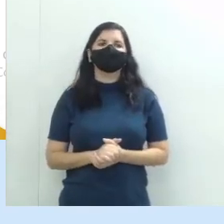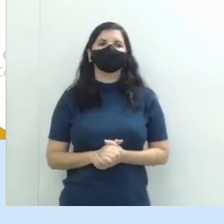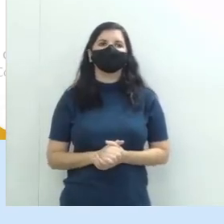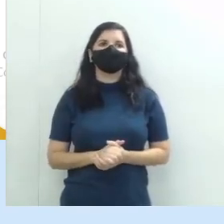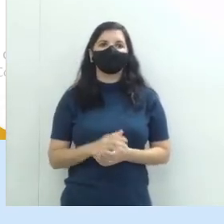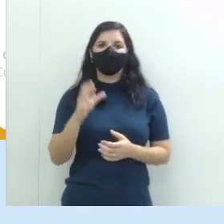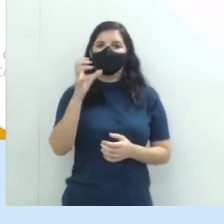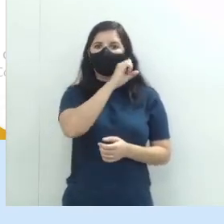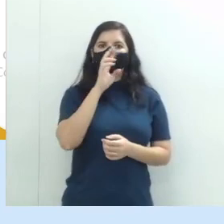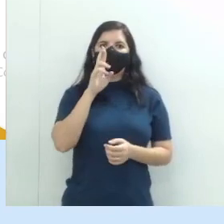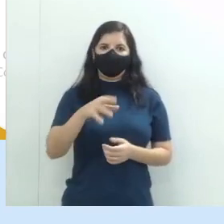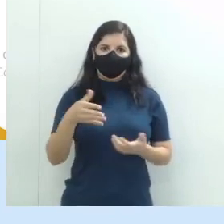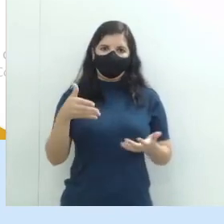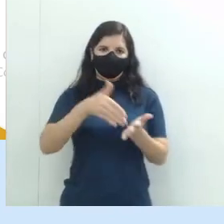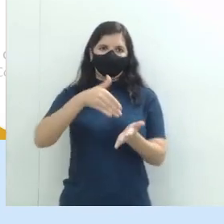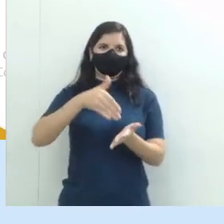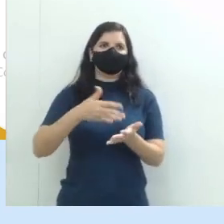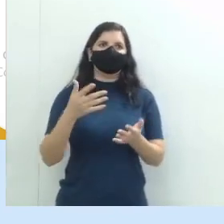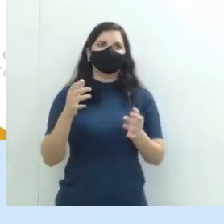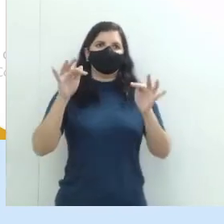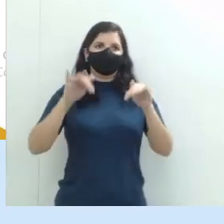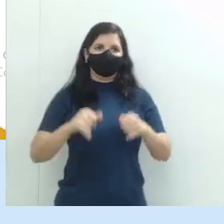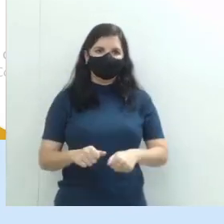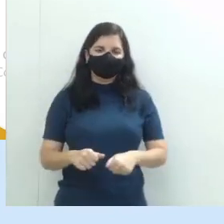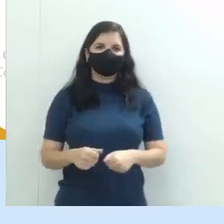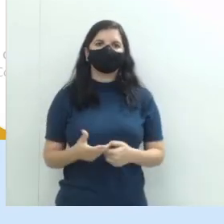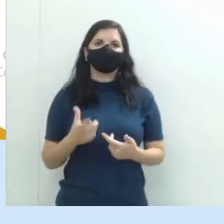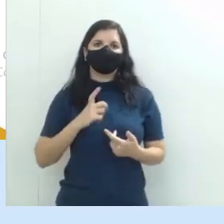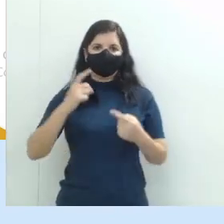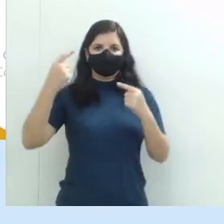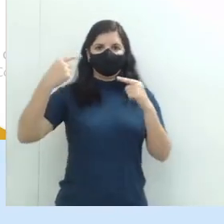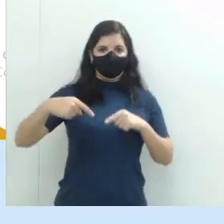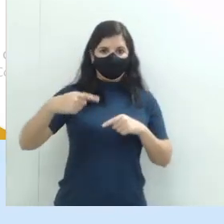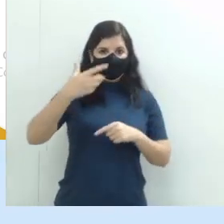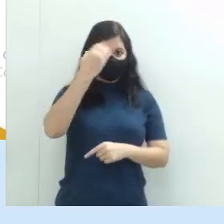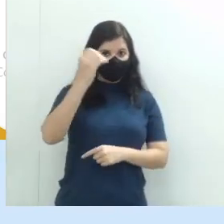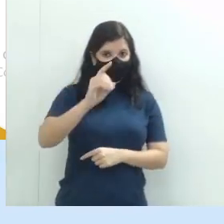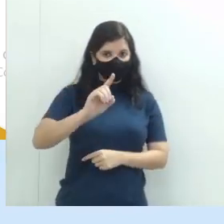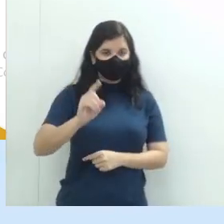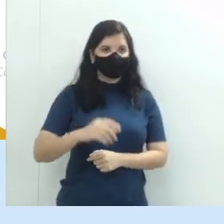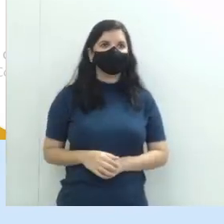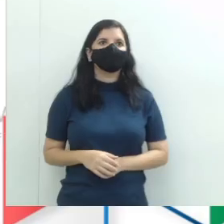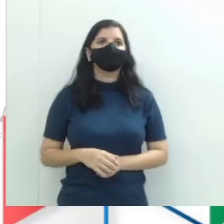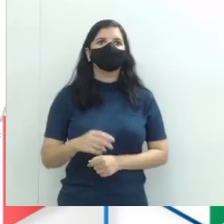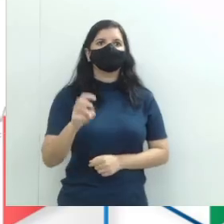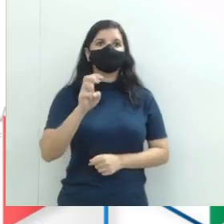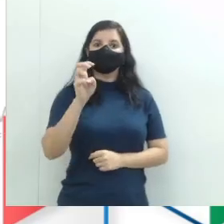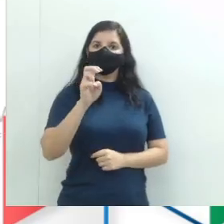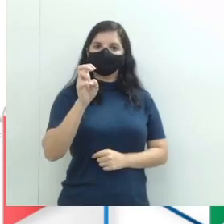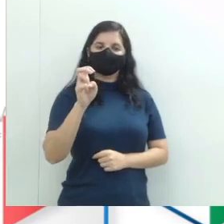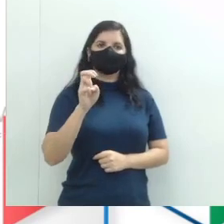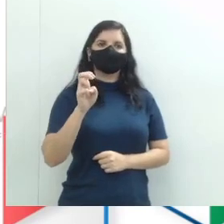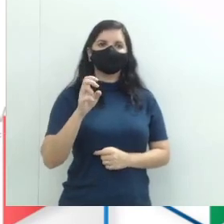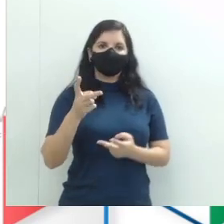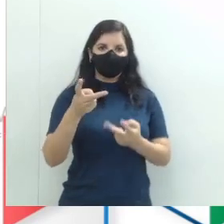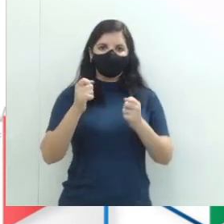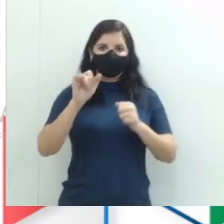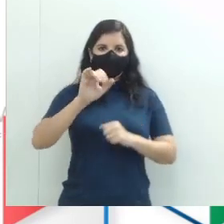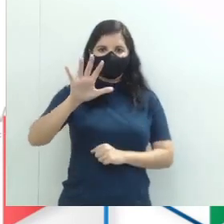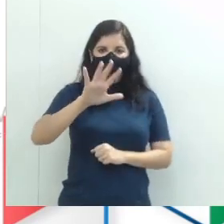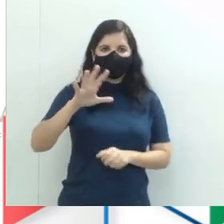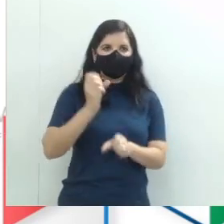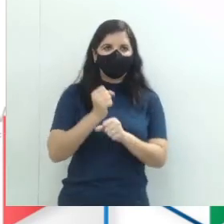Vou fazer rapidinho com vocês essa questão para a gente fechar. Tem um desafio, não esquece, tá? Questão 5, observa a imagem e